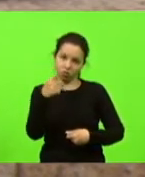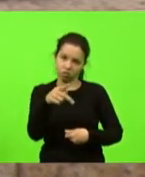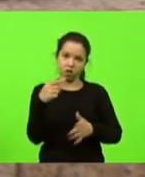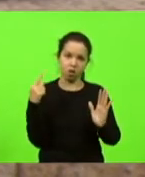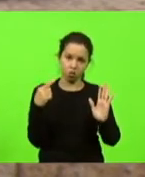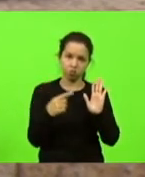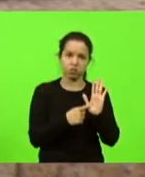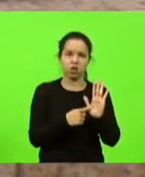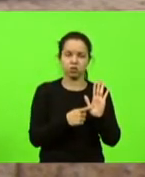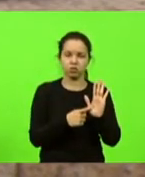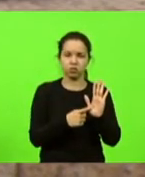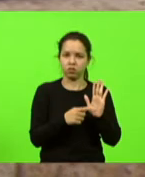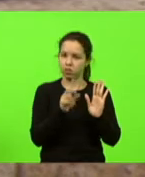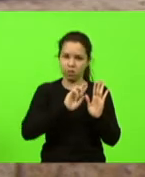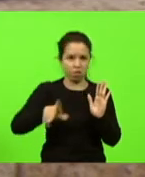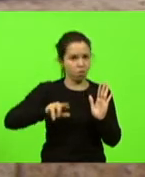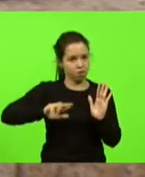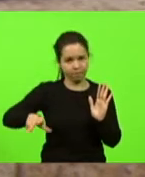O que não é a situação.